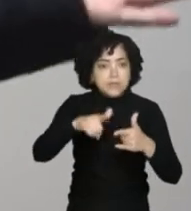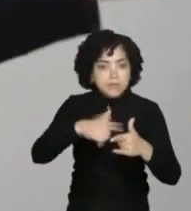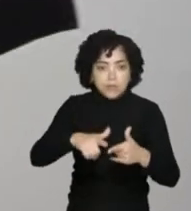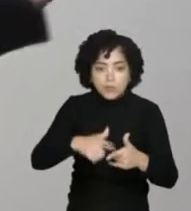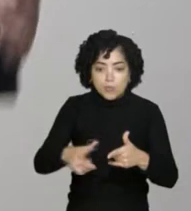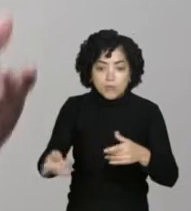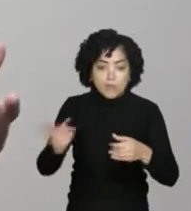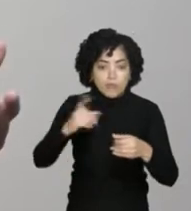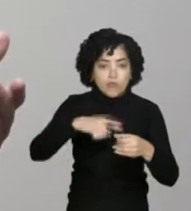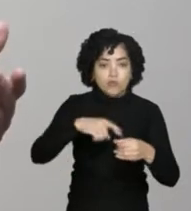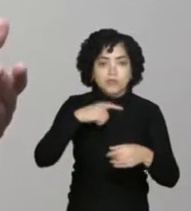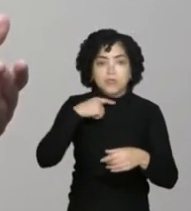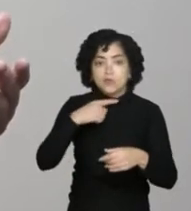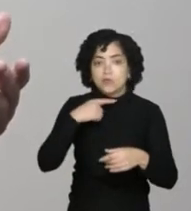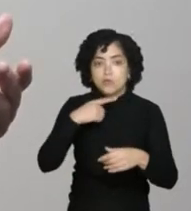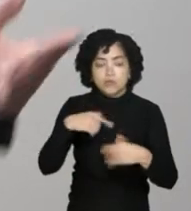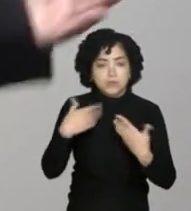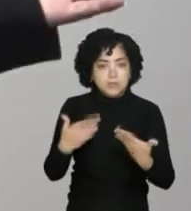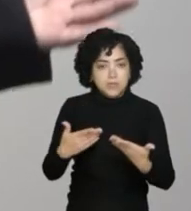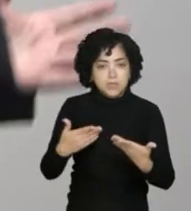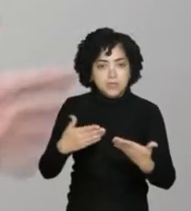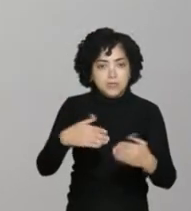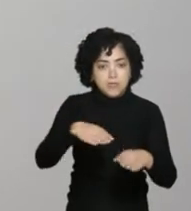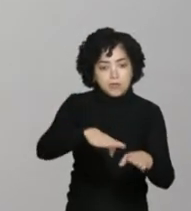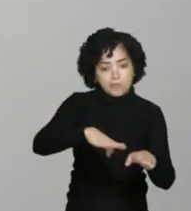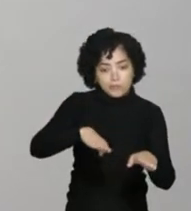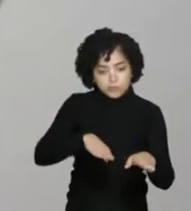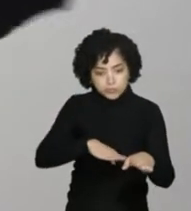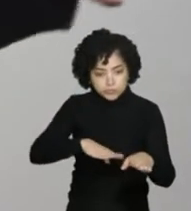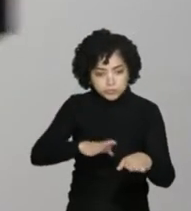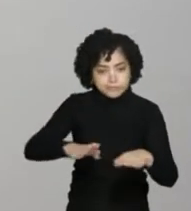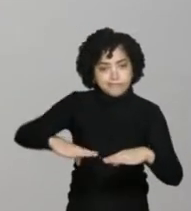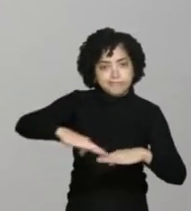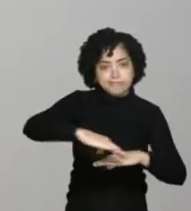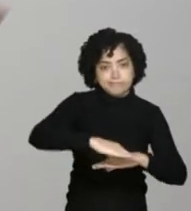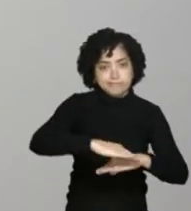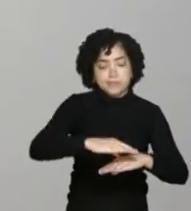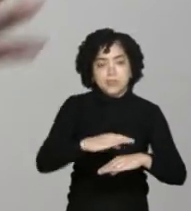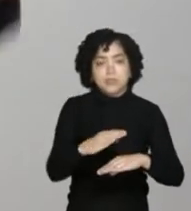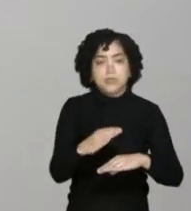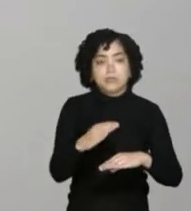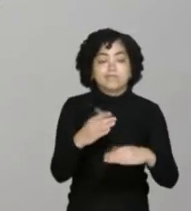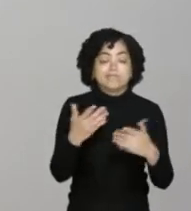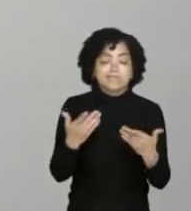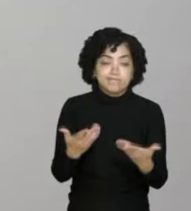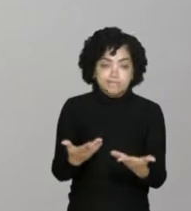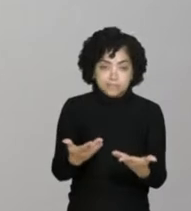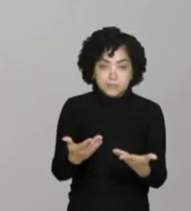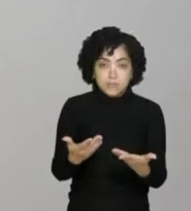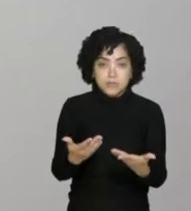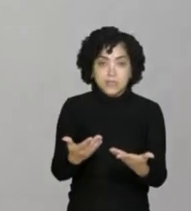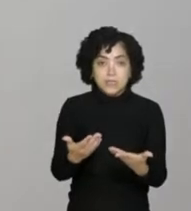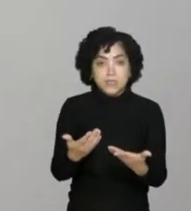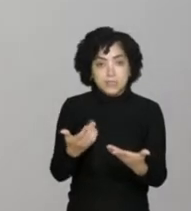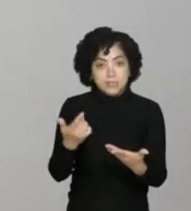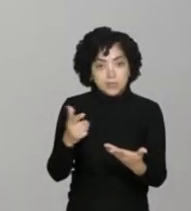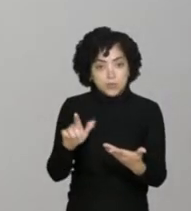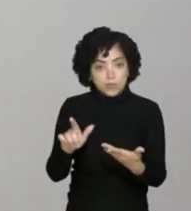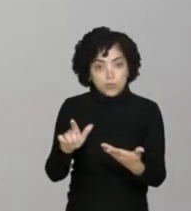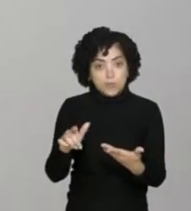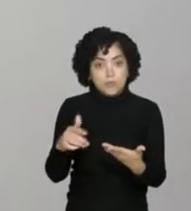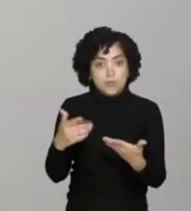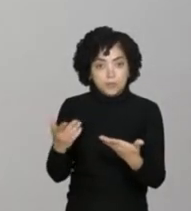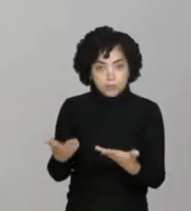como rabear o caminhão, né? E de ré possível, e vão tocando. Então, lá próximo à comunidade